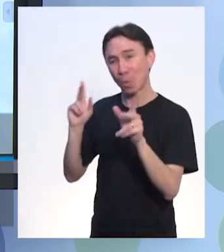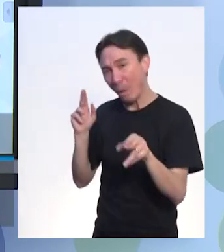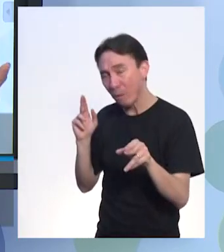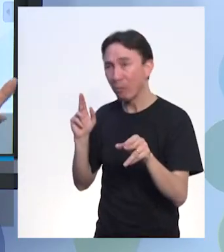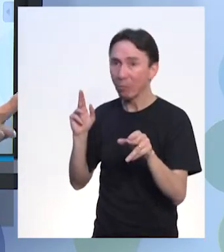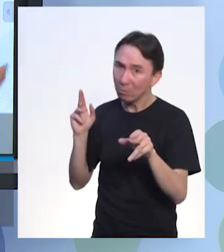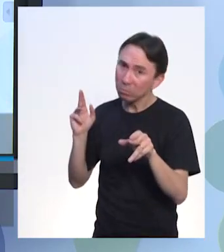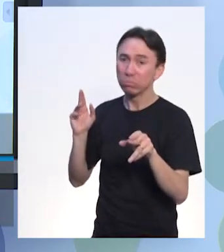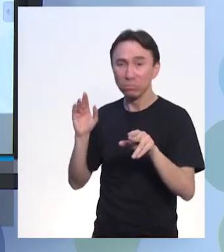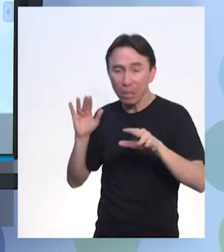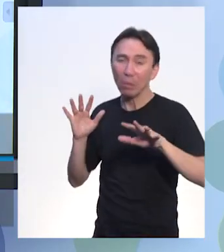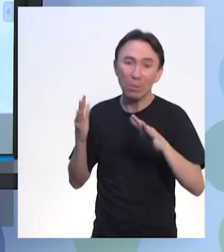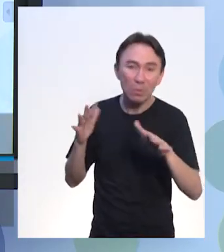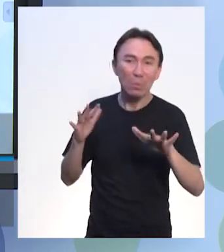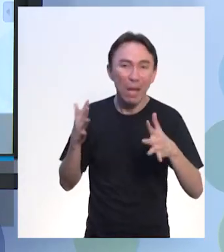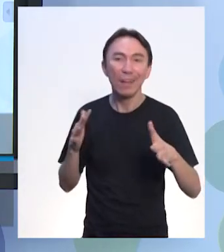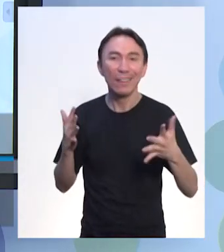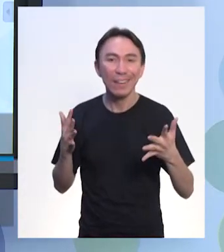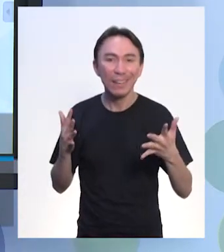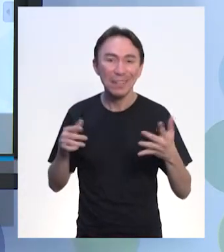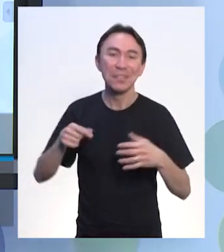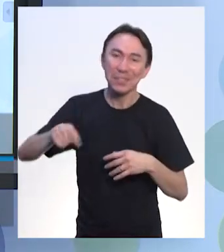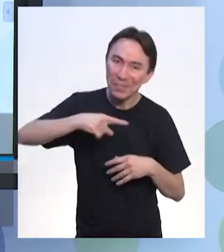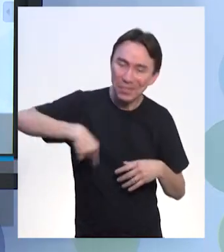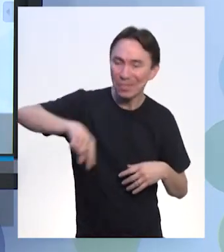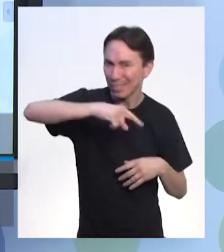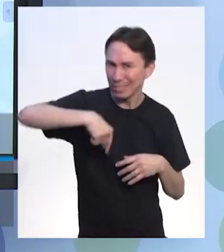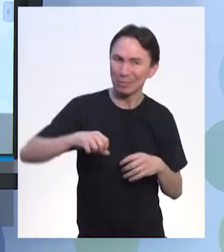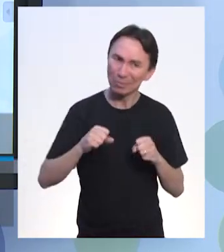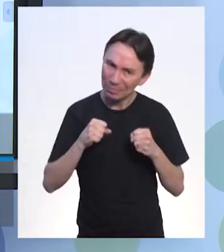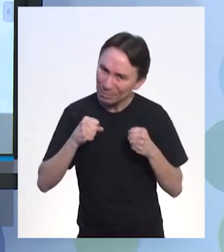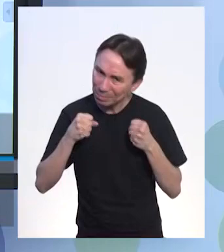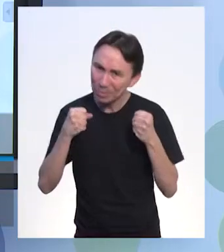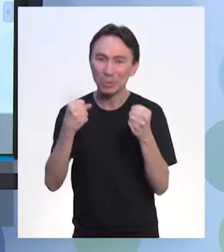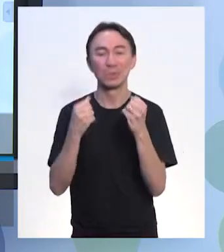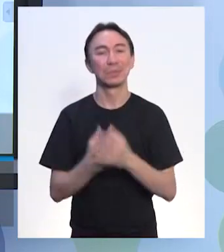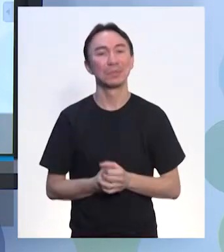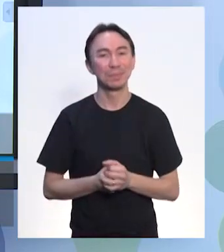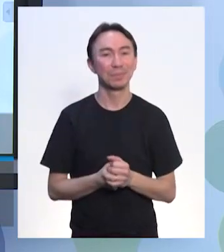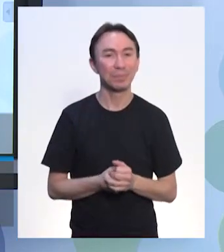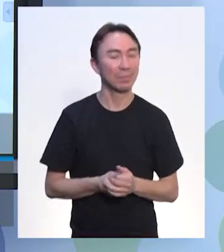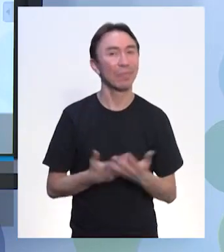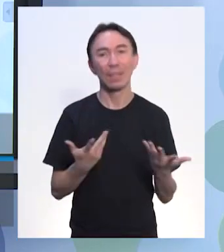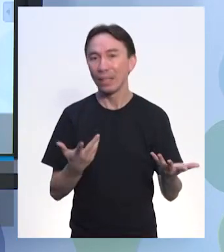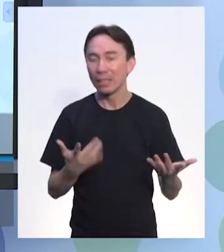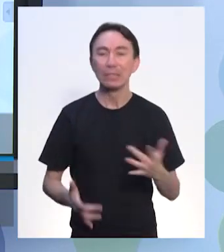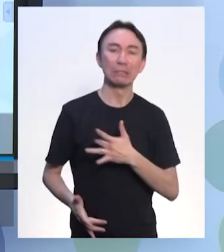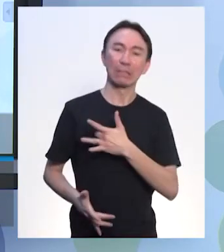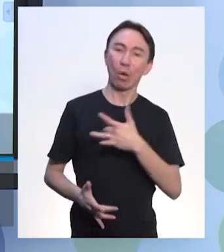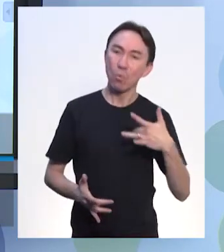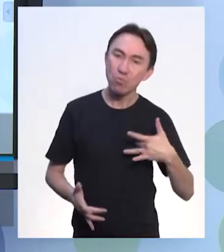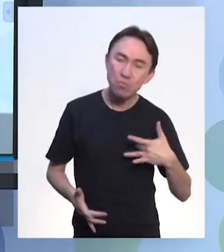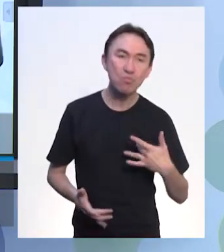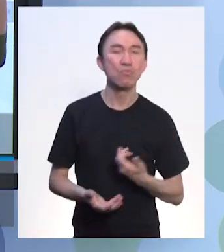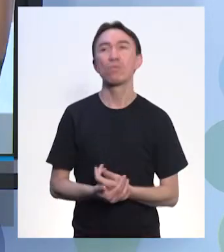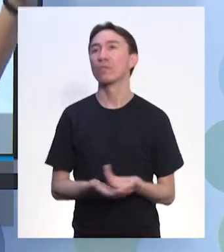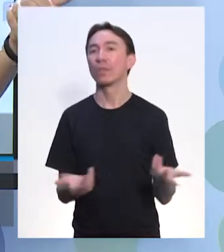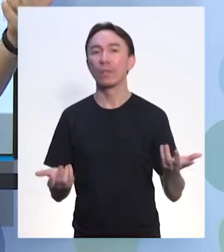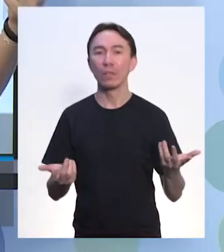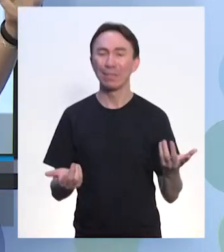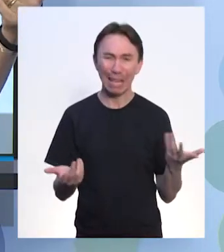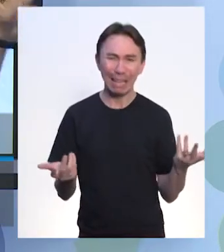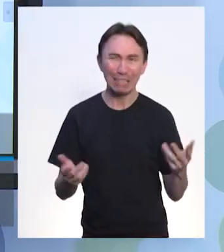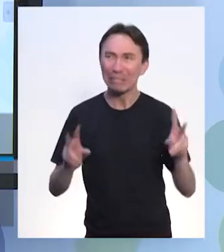também as coisas que eram bem relevantes. Então, vamos lá, Juliana. Tem Então, mais para a uma. saúde, a questão do sedentarismo, da questão